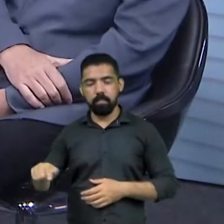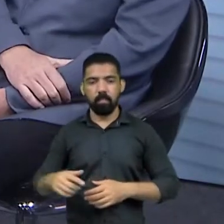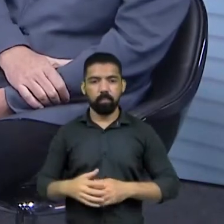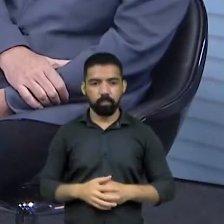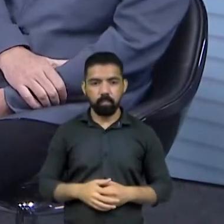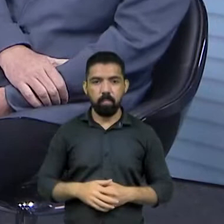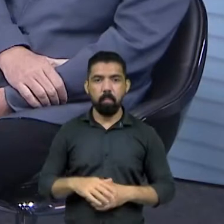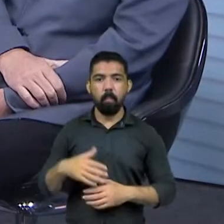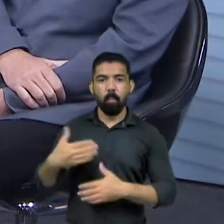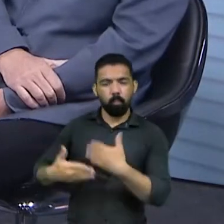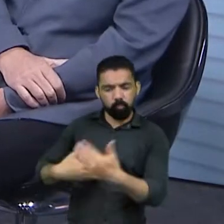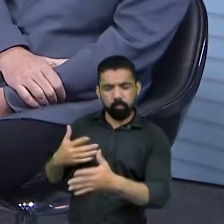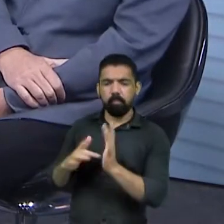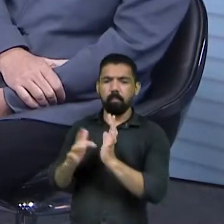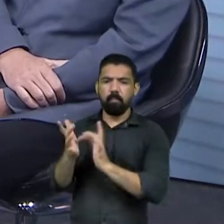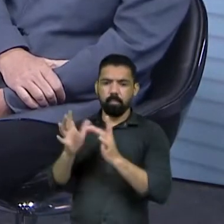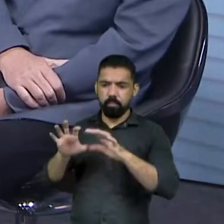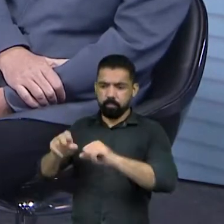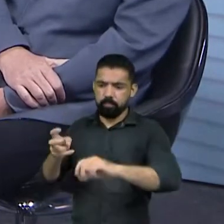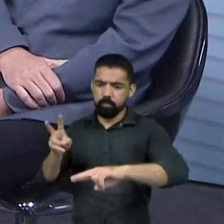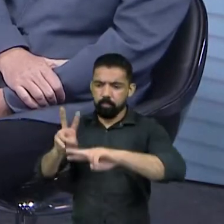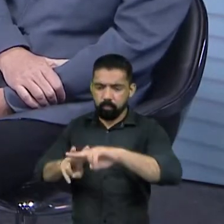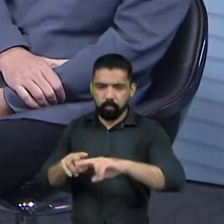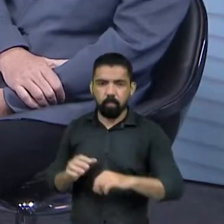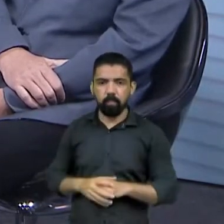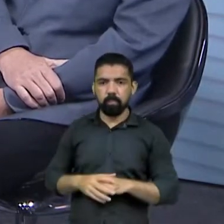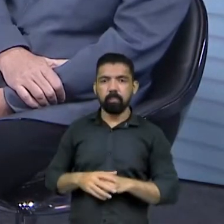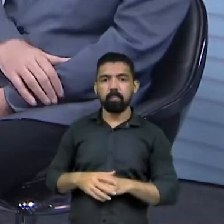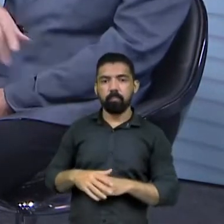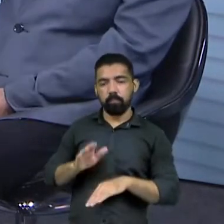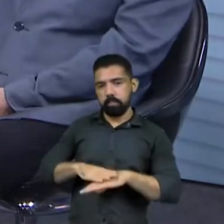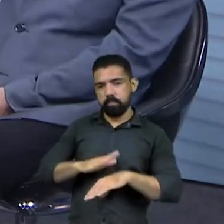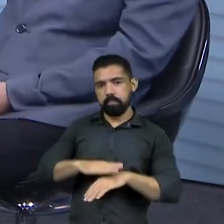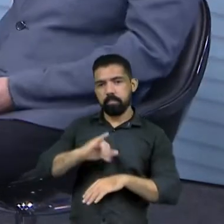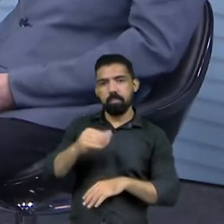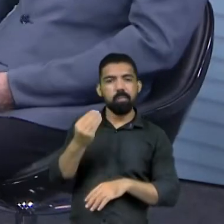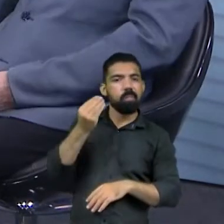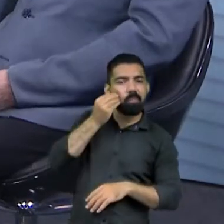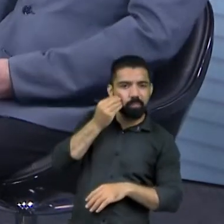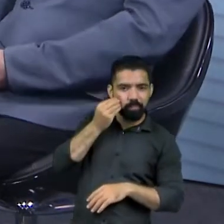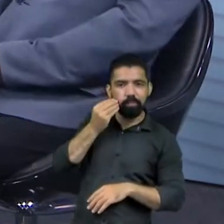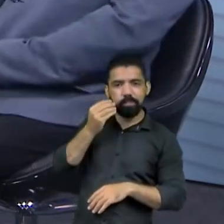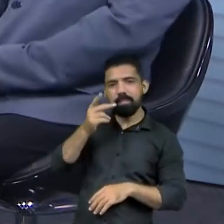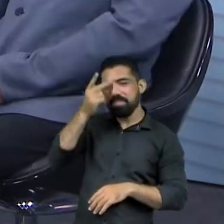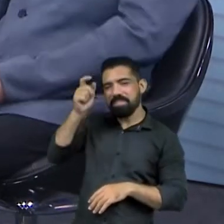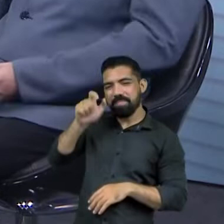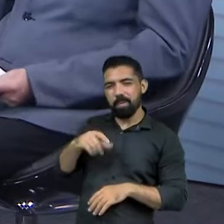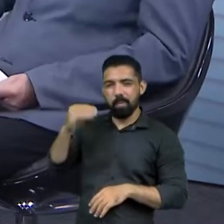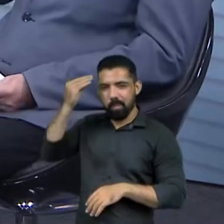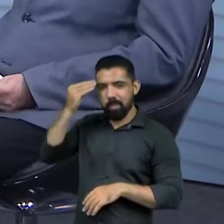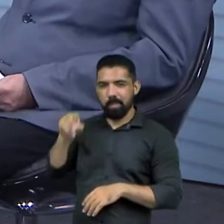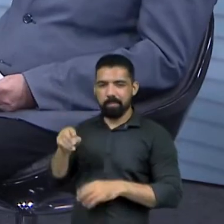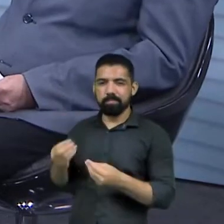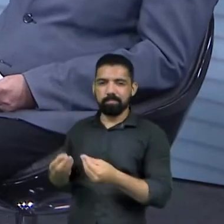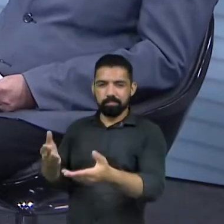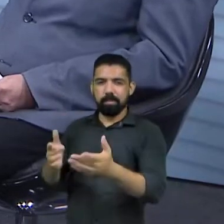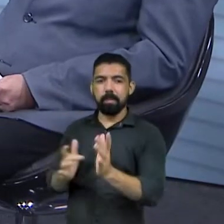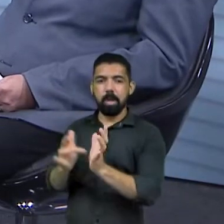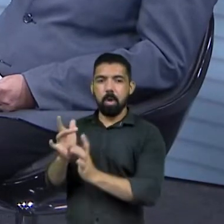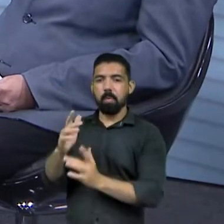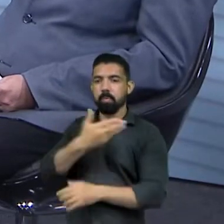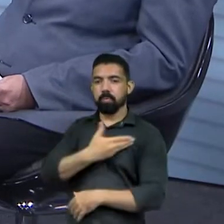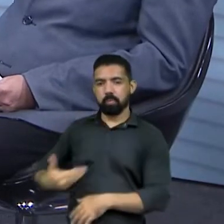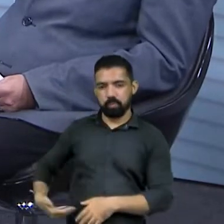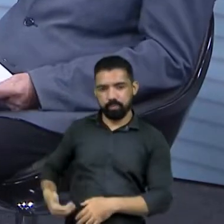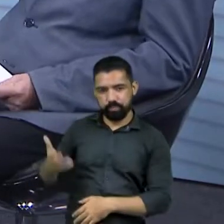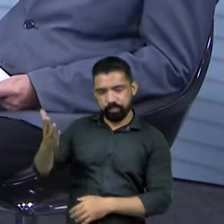depois vai ser preso Beijo Beijo de Judas e tal isso isso e ressuscita no terceiro dia no terceiro dia que aí é é o grande